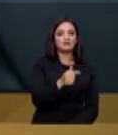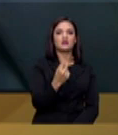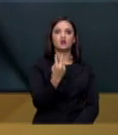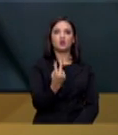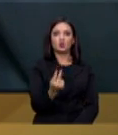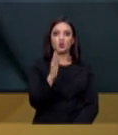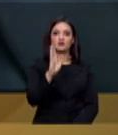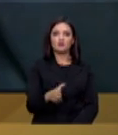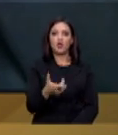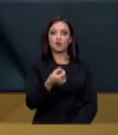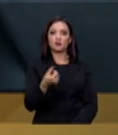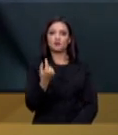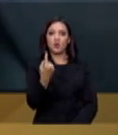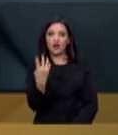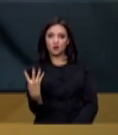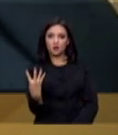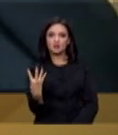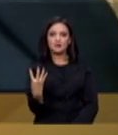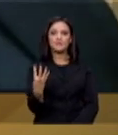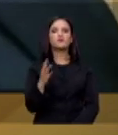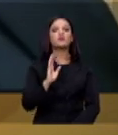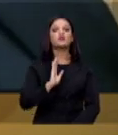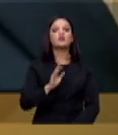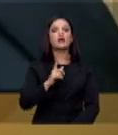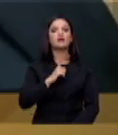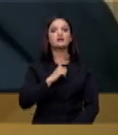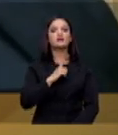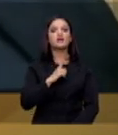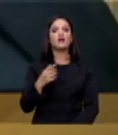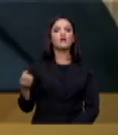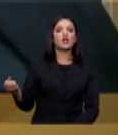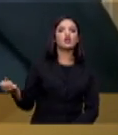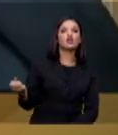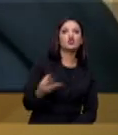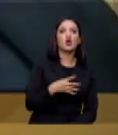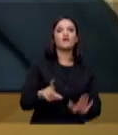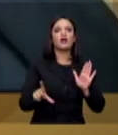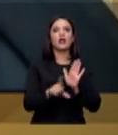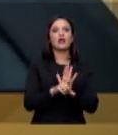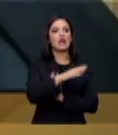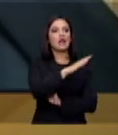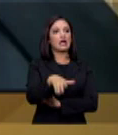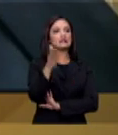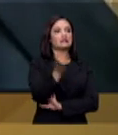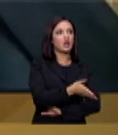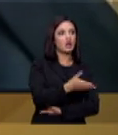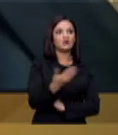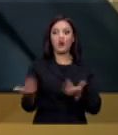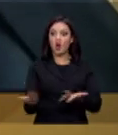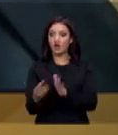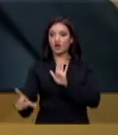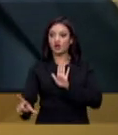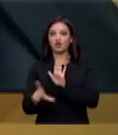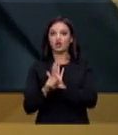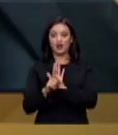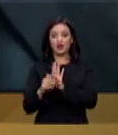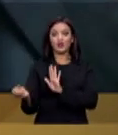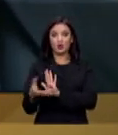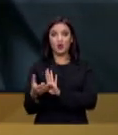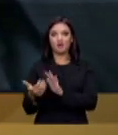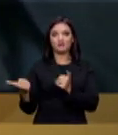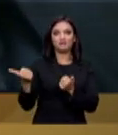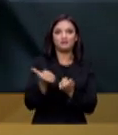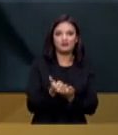772/2014 teriam sido revogadas por uma nova lei complementar capixaba